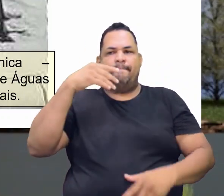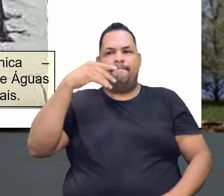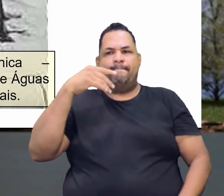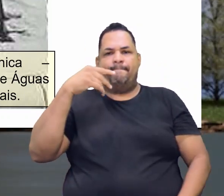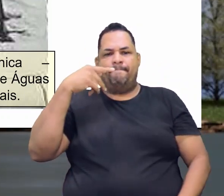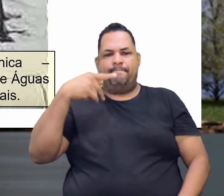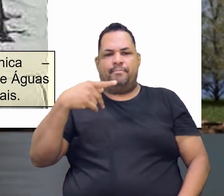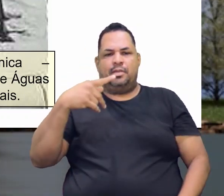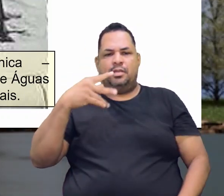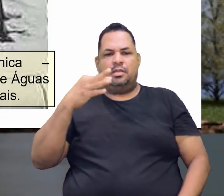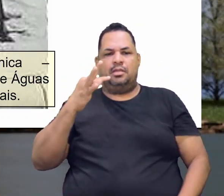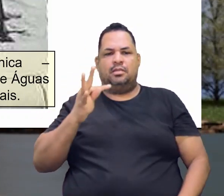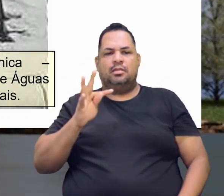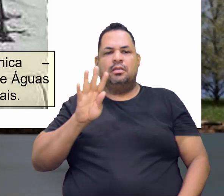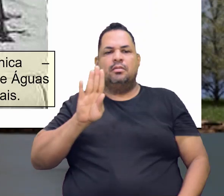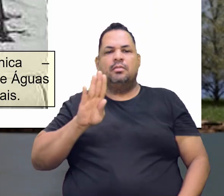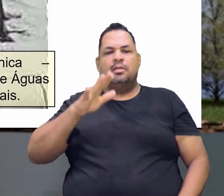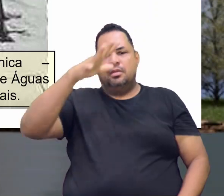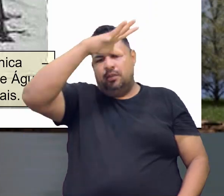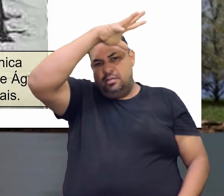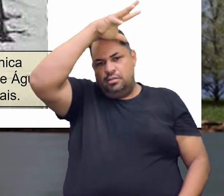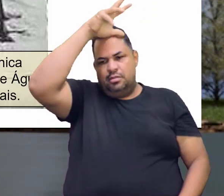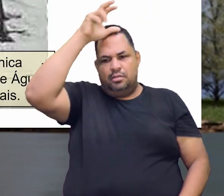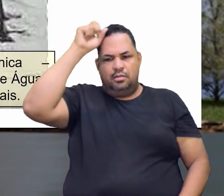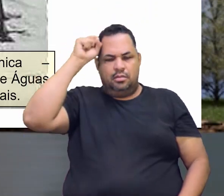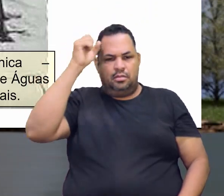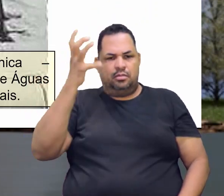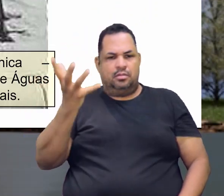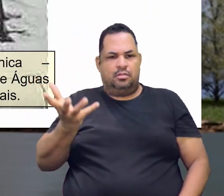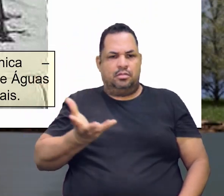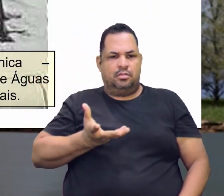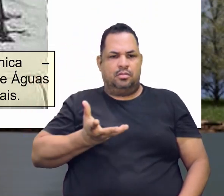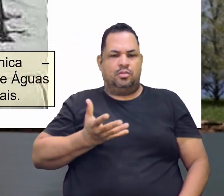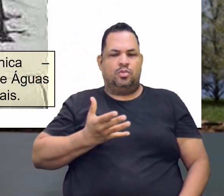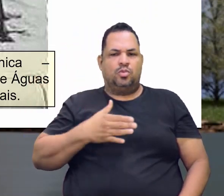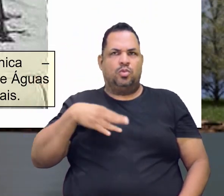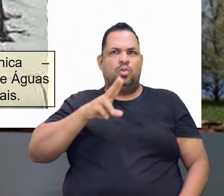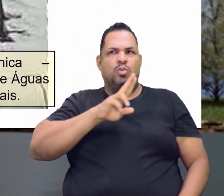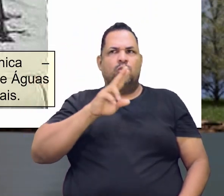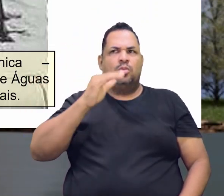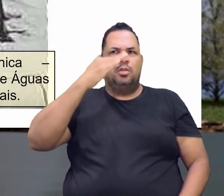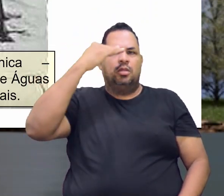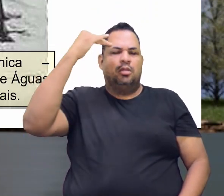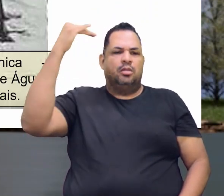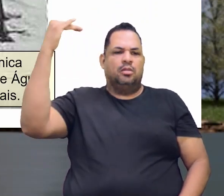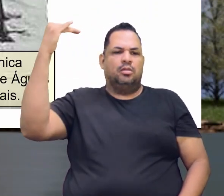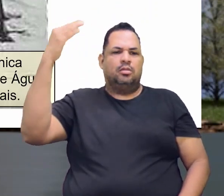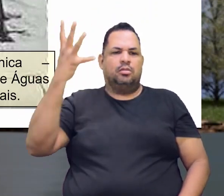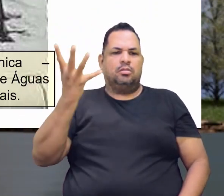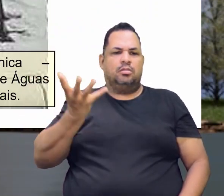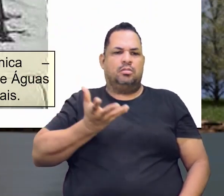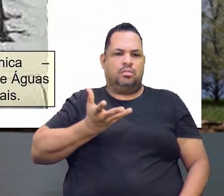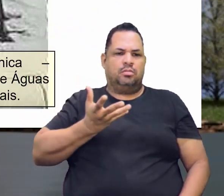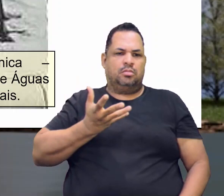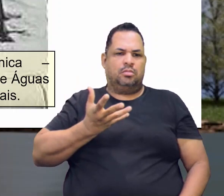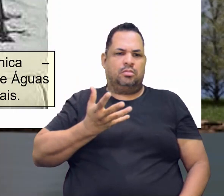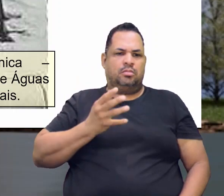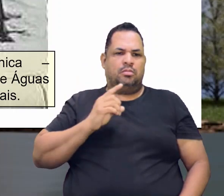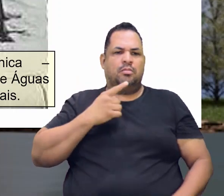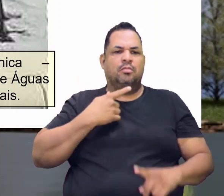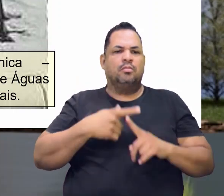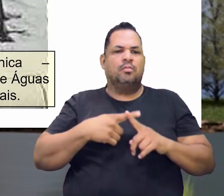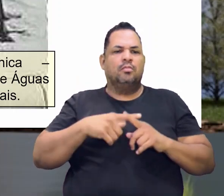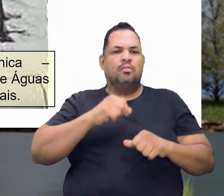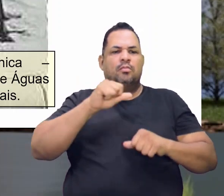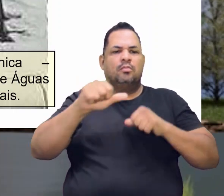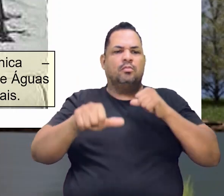do Amazonas, ele queria, o nome do Rondon estava no auge, e ele queria homenagear Rondon. Então, por